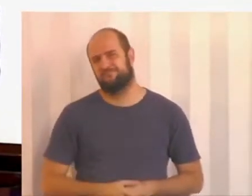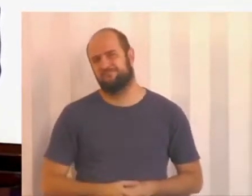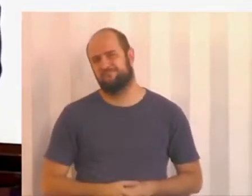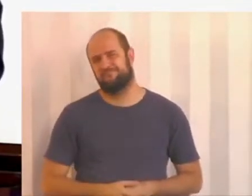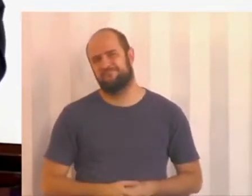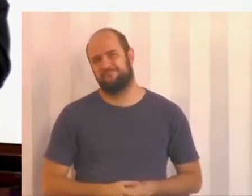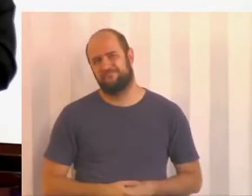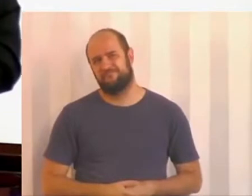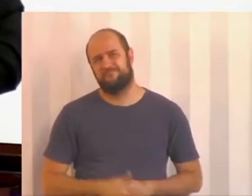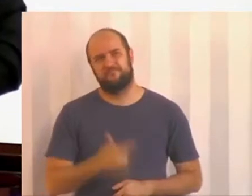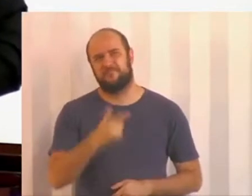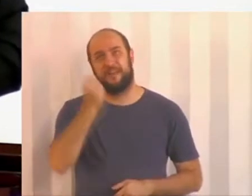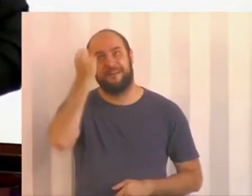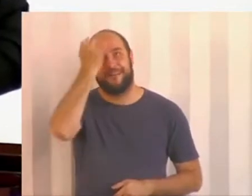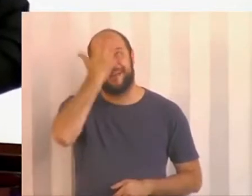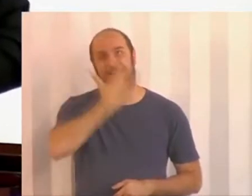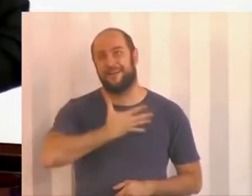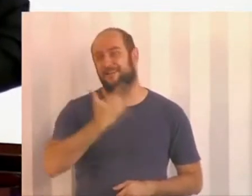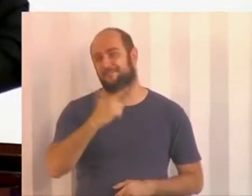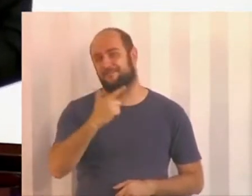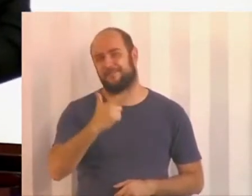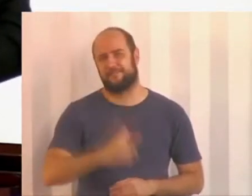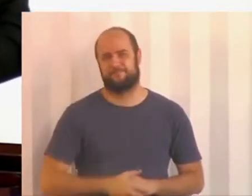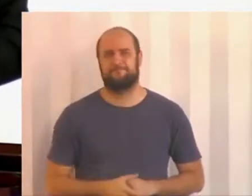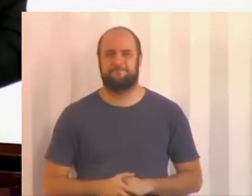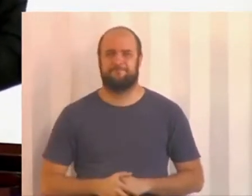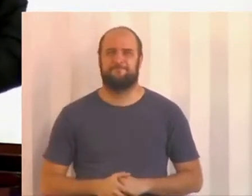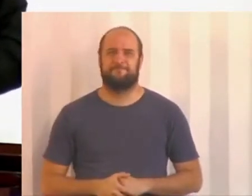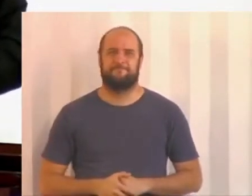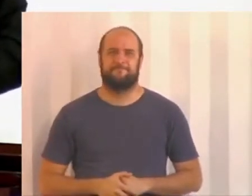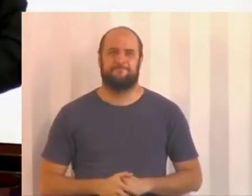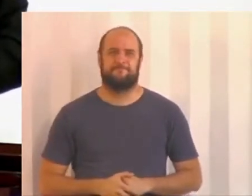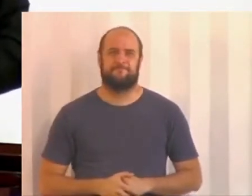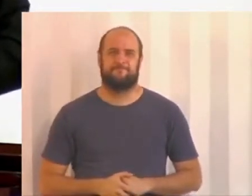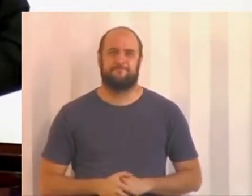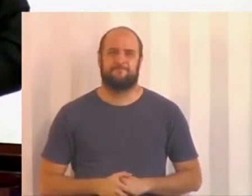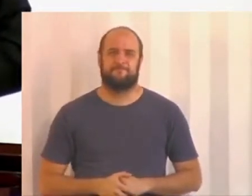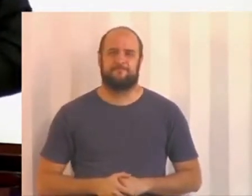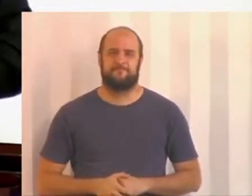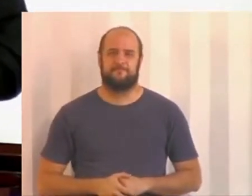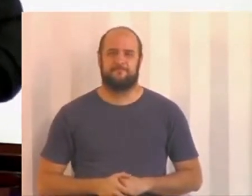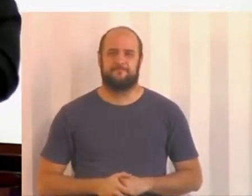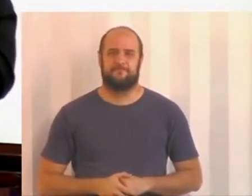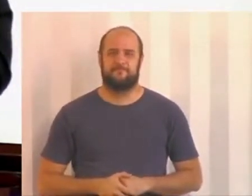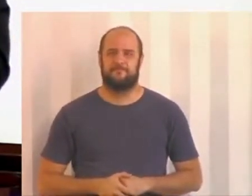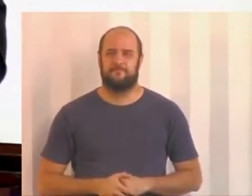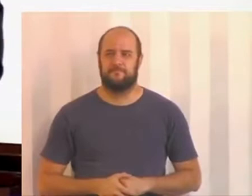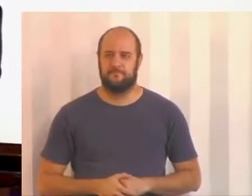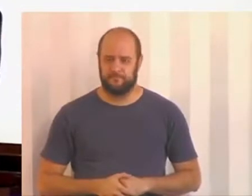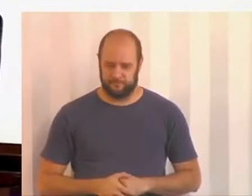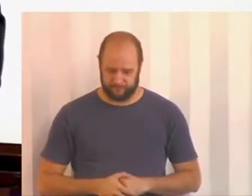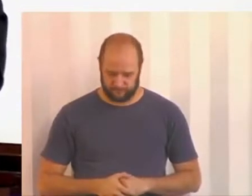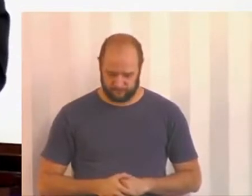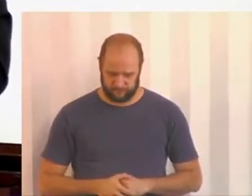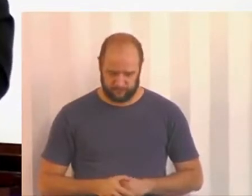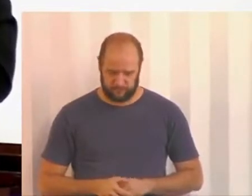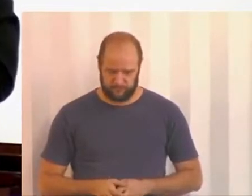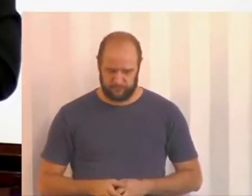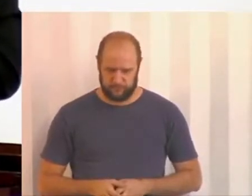a graça da salvação. Não no sentido que ele mesmo alcança, mas no sentido que o Espírito Santo, de